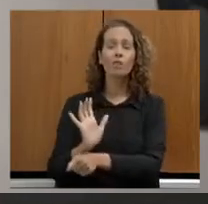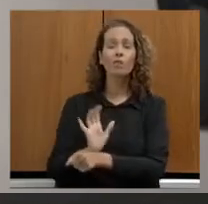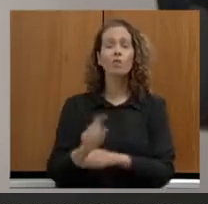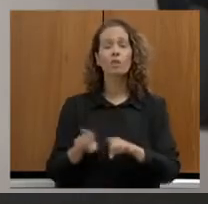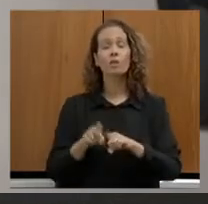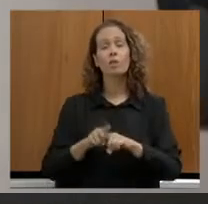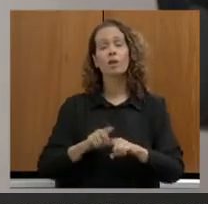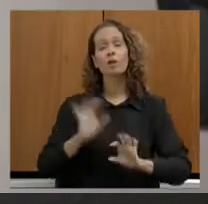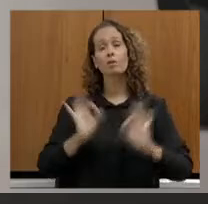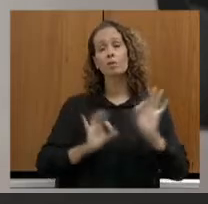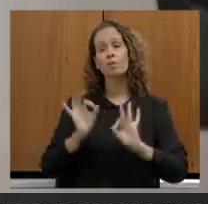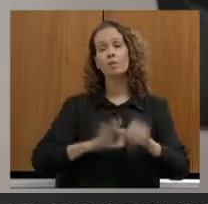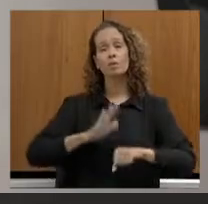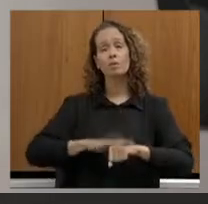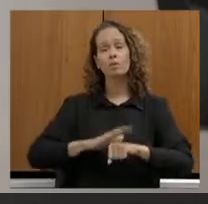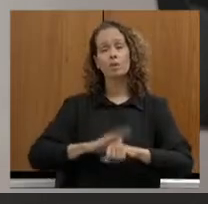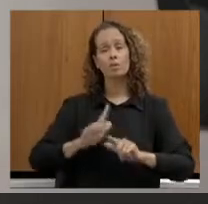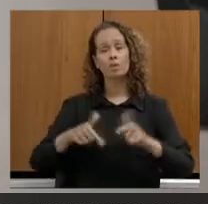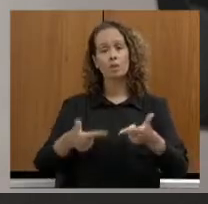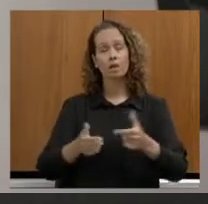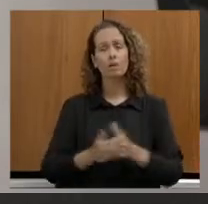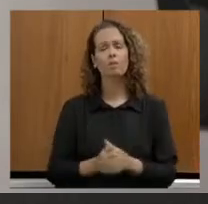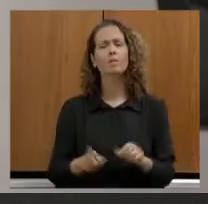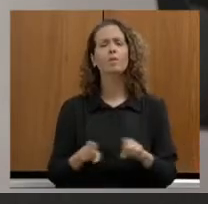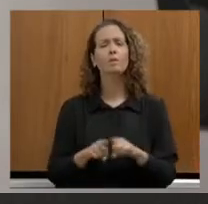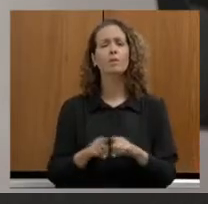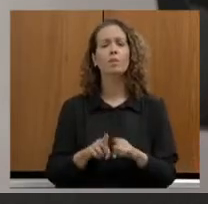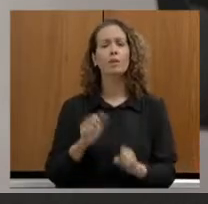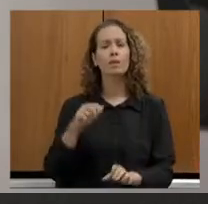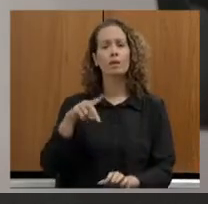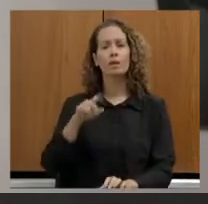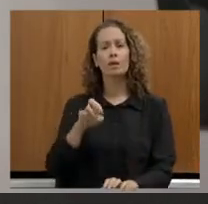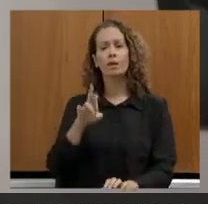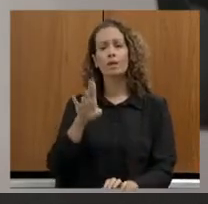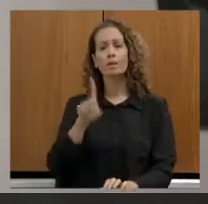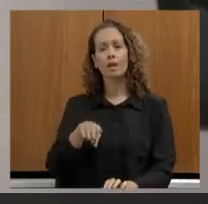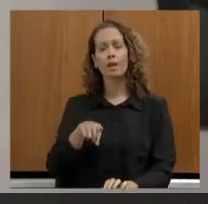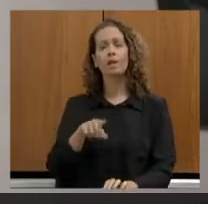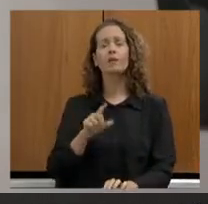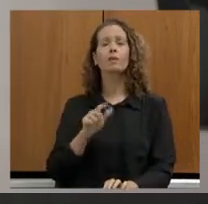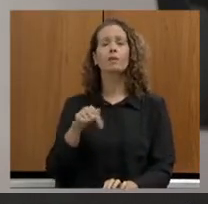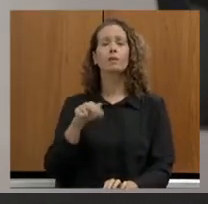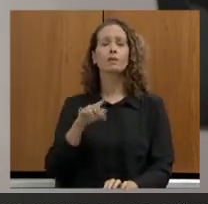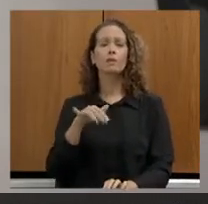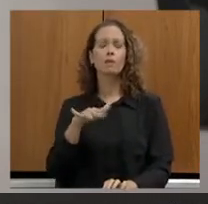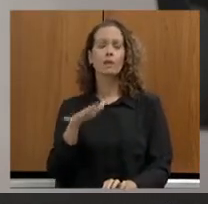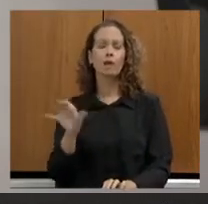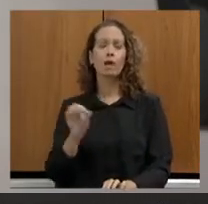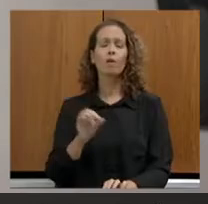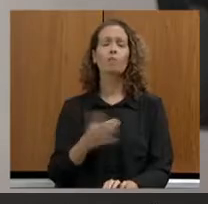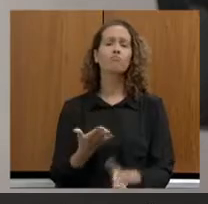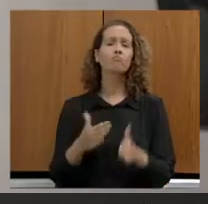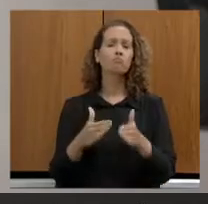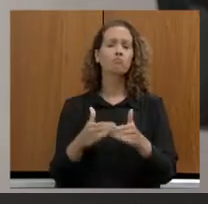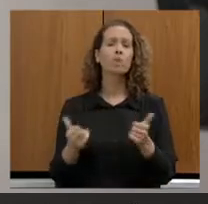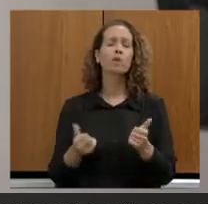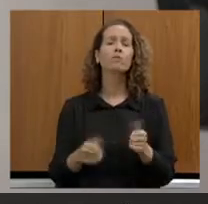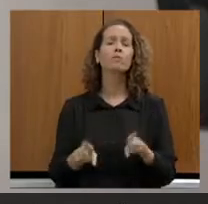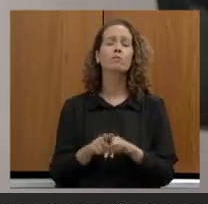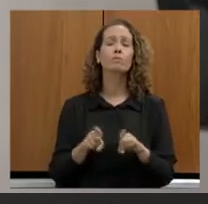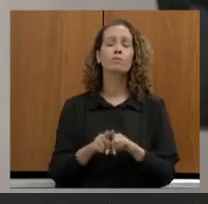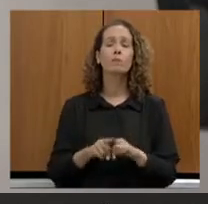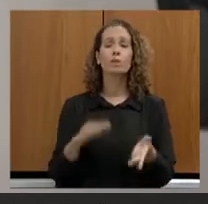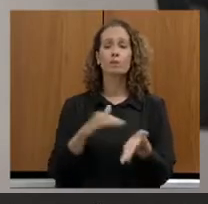Mãos à Obra o resultado Educação de autoria do deputado André Quintão requerimento comissão 10.999 que quer que seja